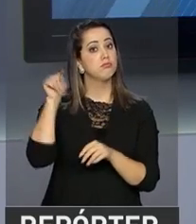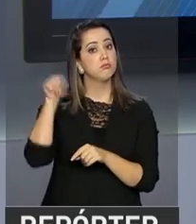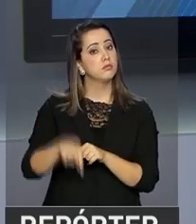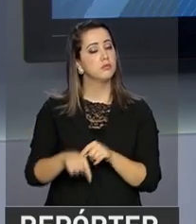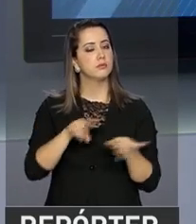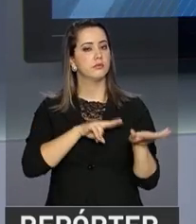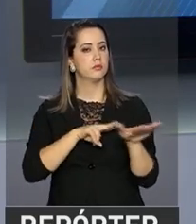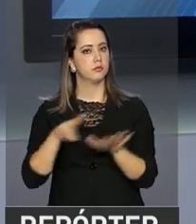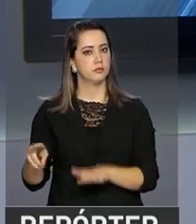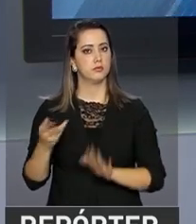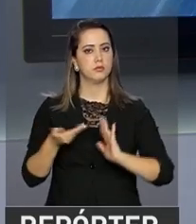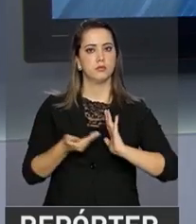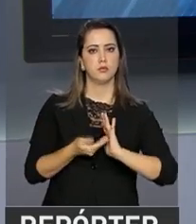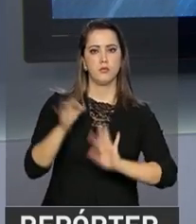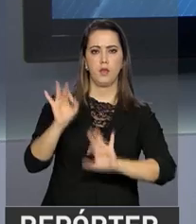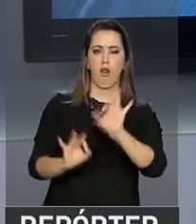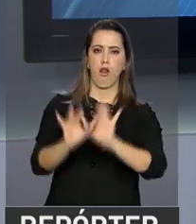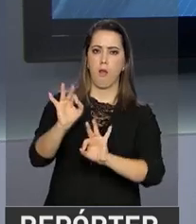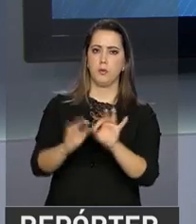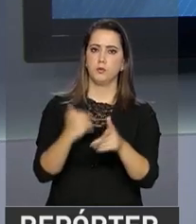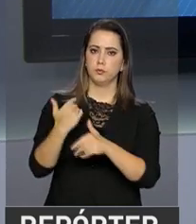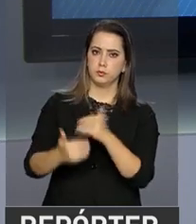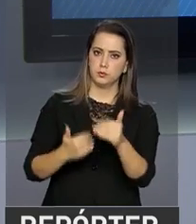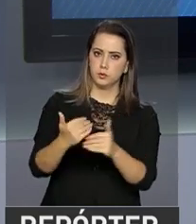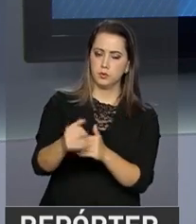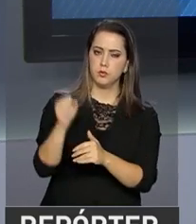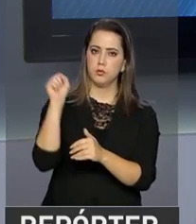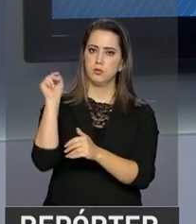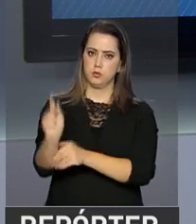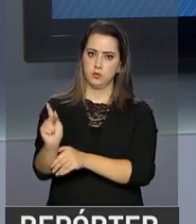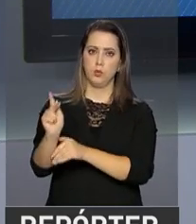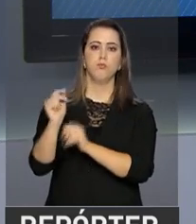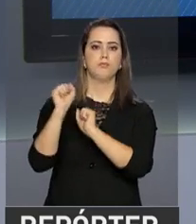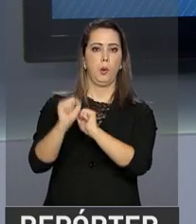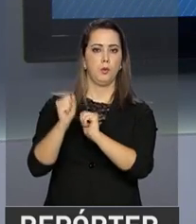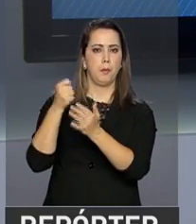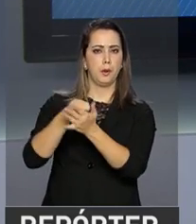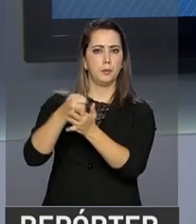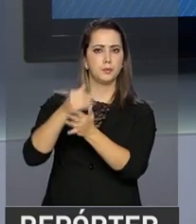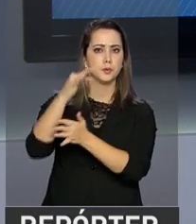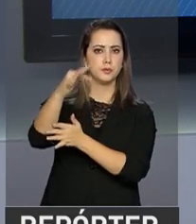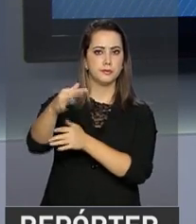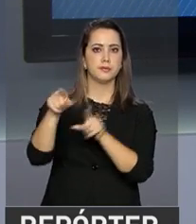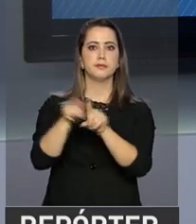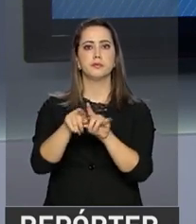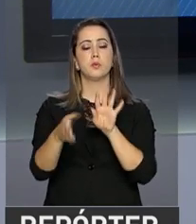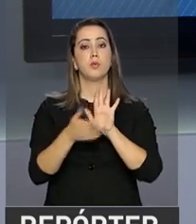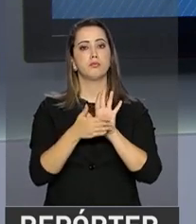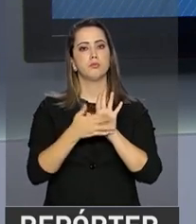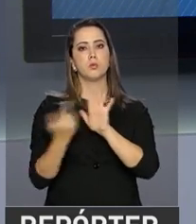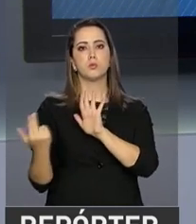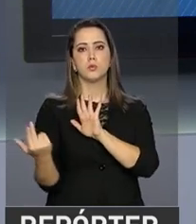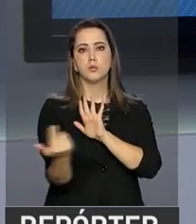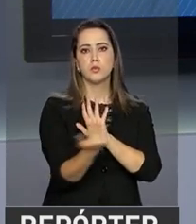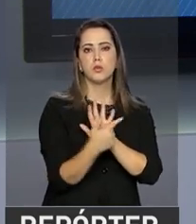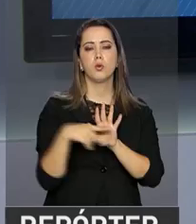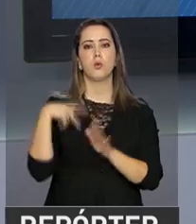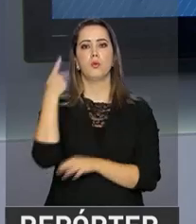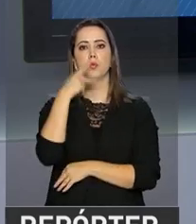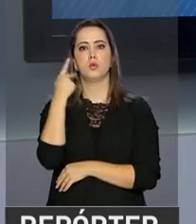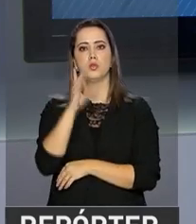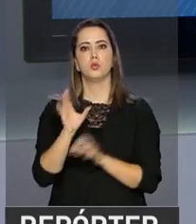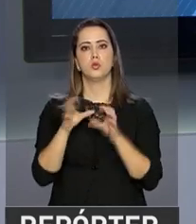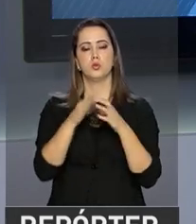deputados elaborada para manter o sistema previdenciário sustentável a proposta prevê regras semelhantes para políticos